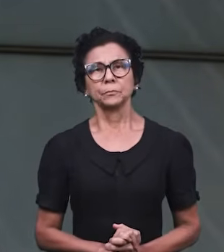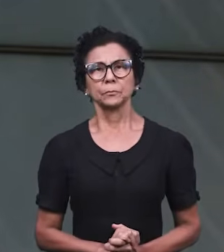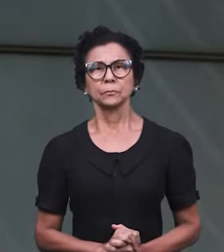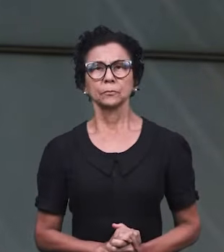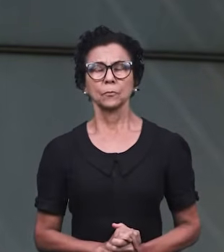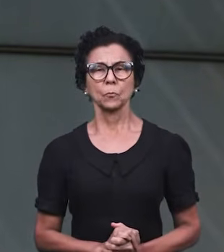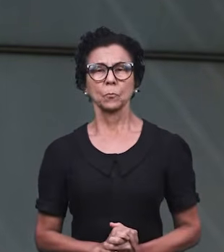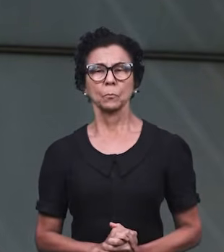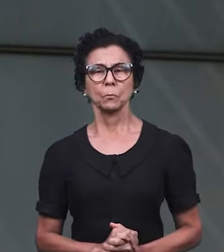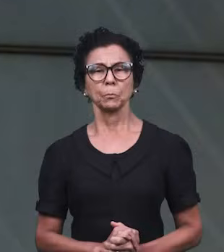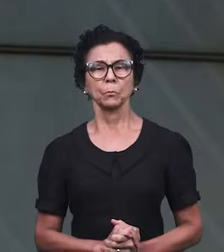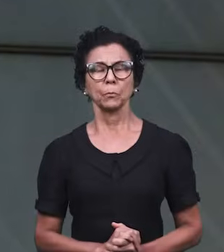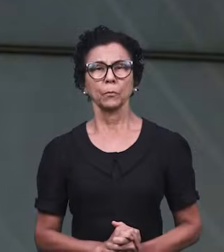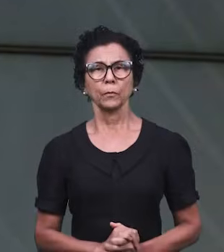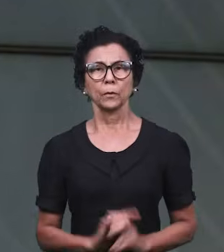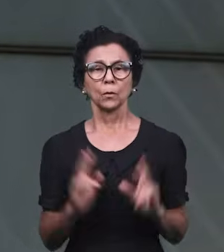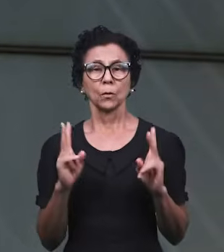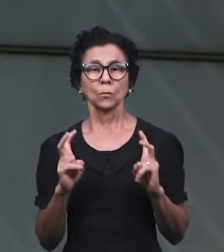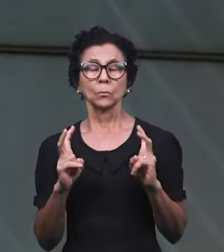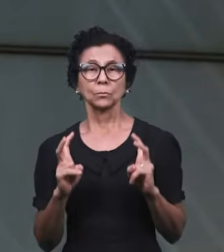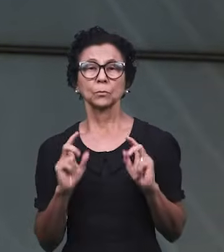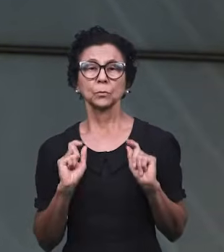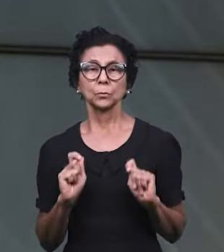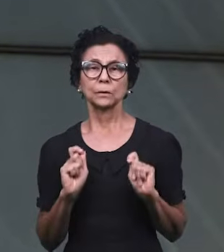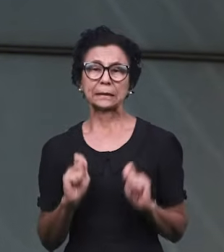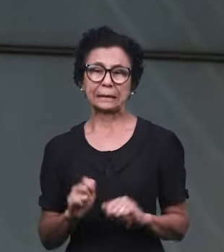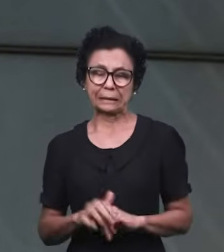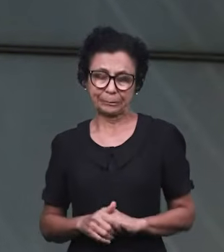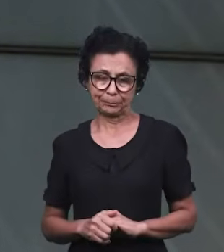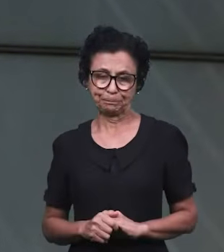nós observamos uma submissão